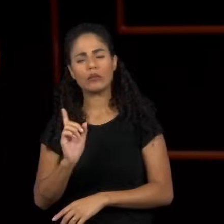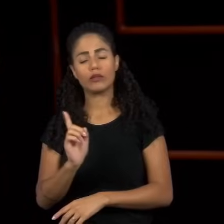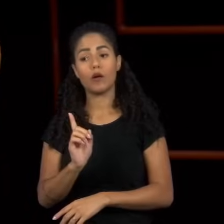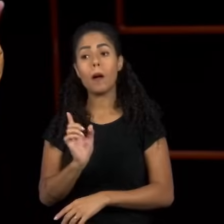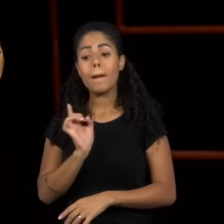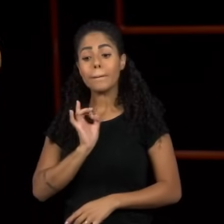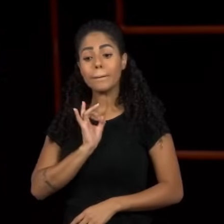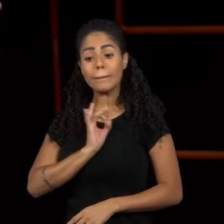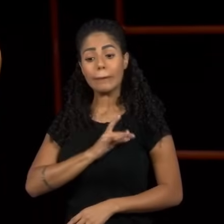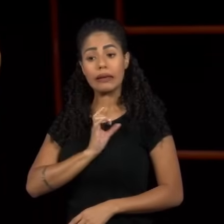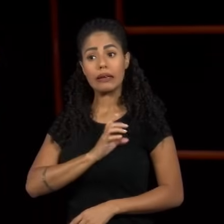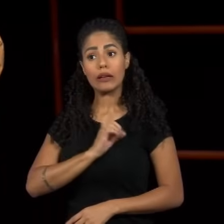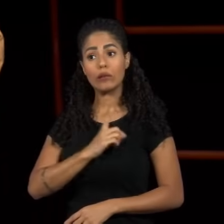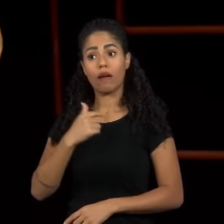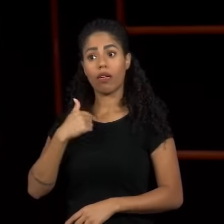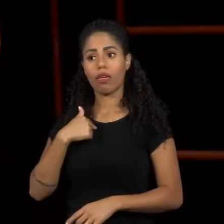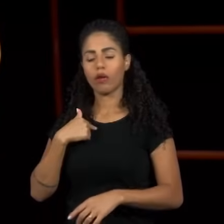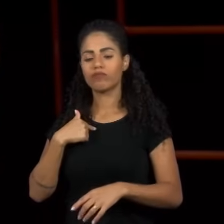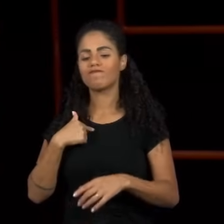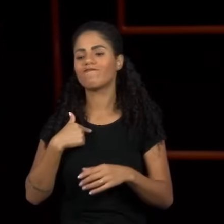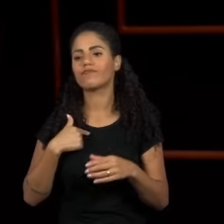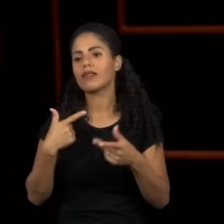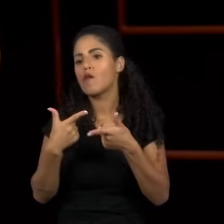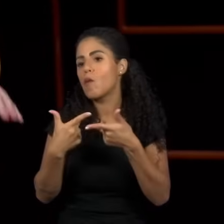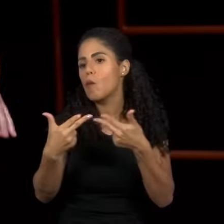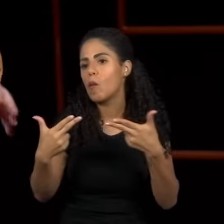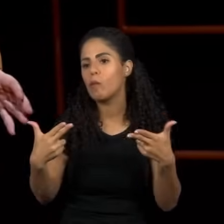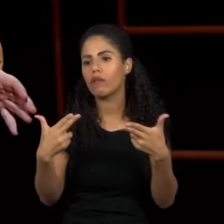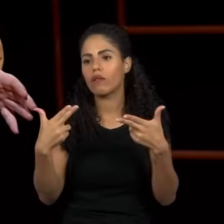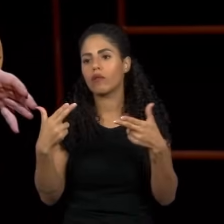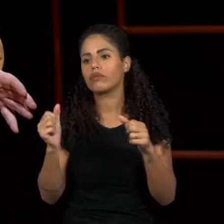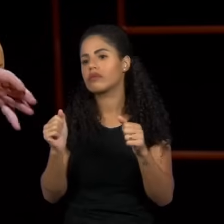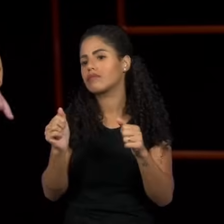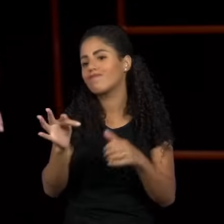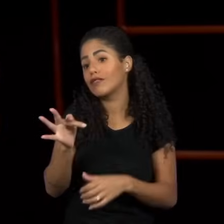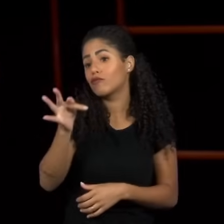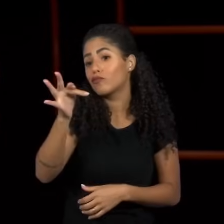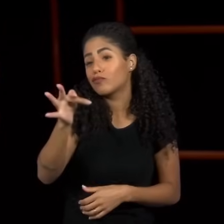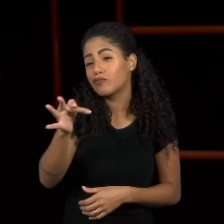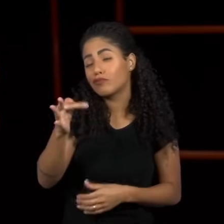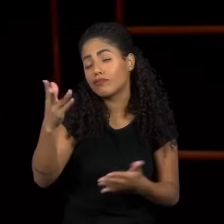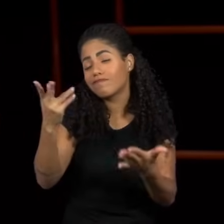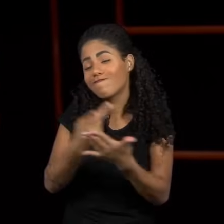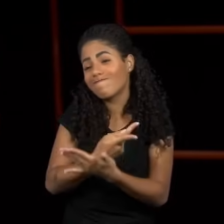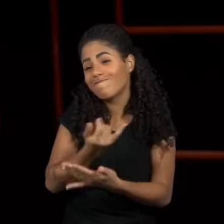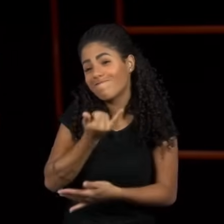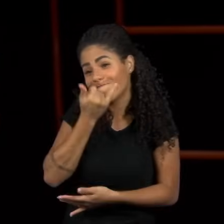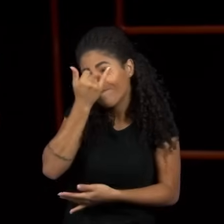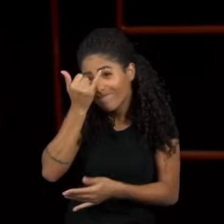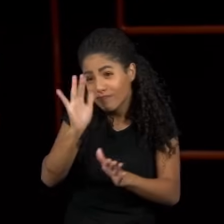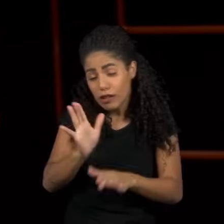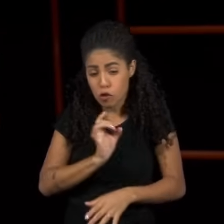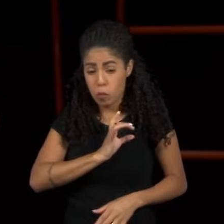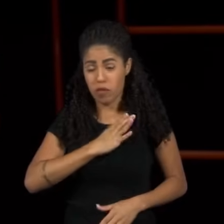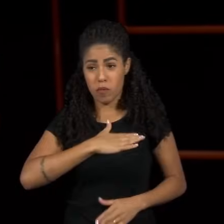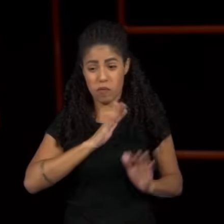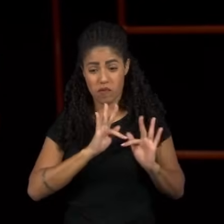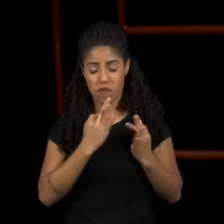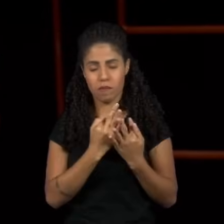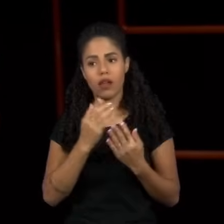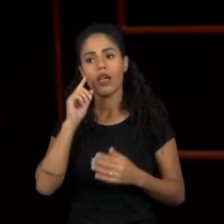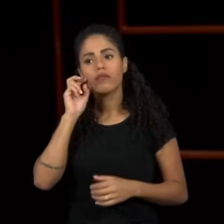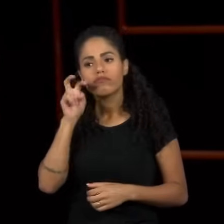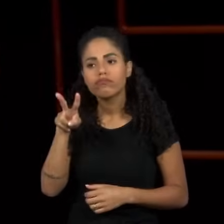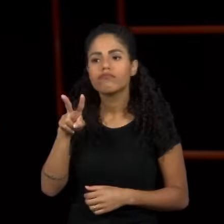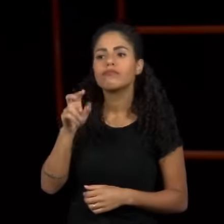eu me envolvesse em alguma coisa que, sei lá, não me desse um futuro, não sei qual era o medo deles. Mas depois eu comecei a ver minha